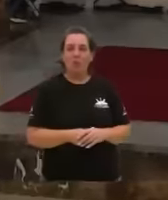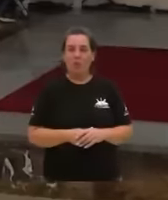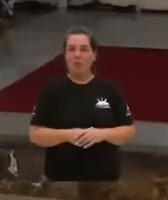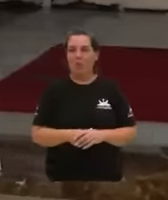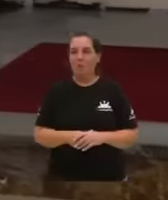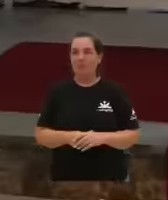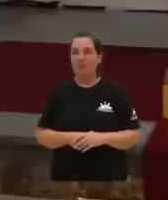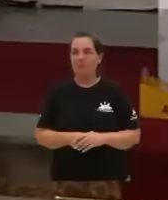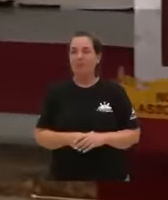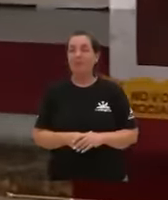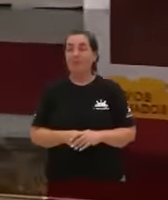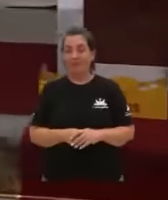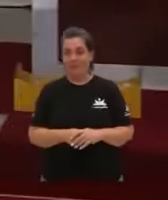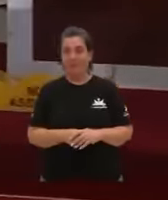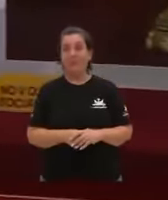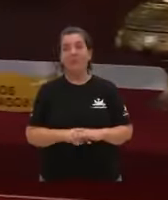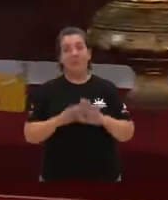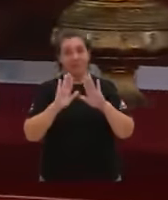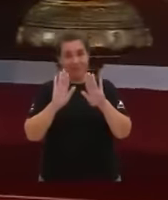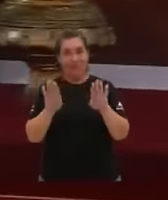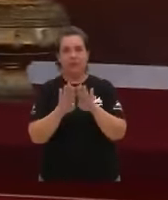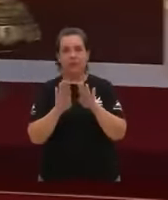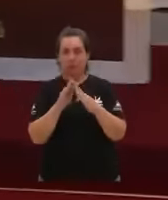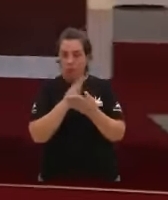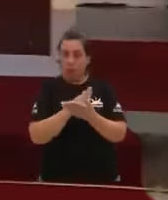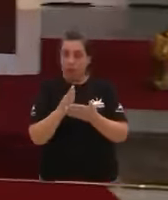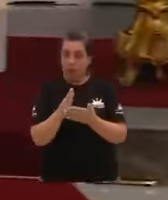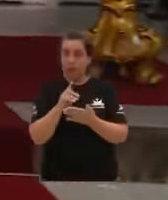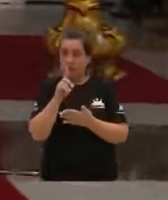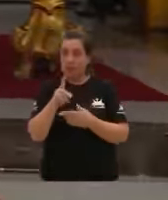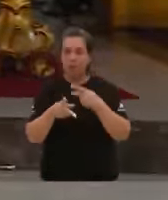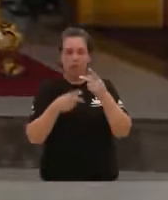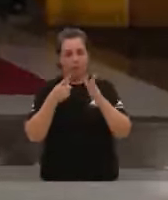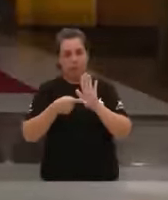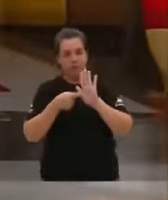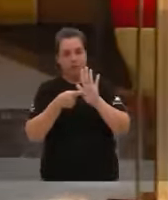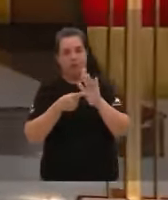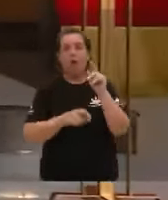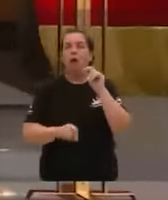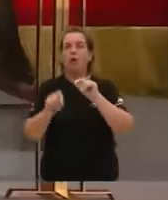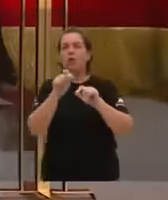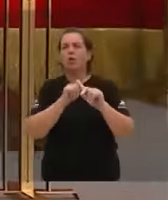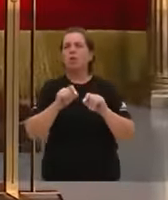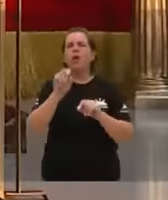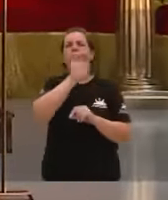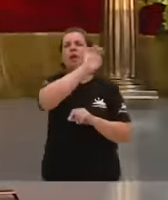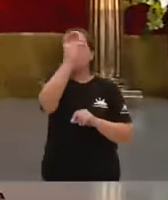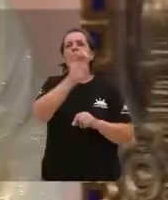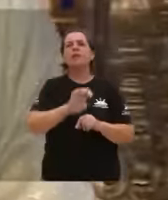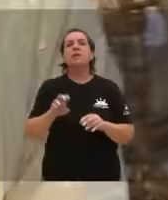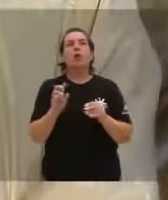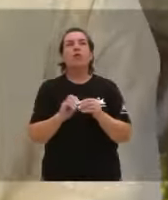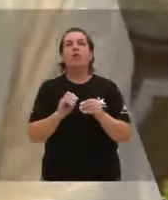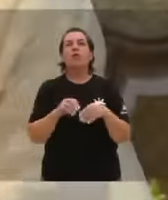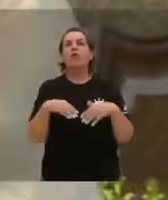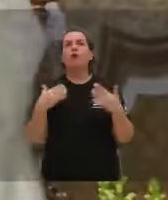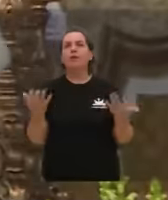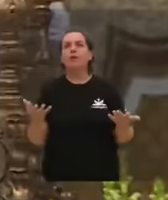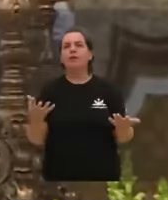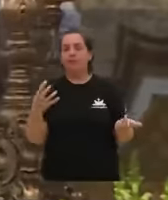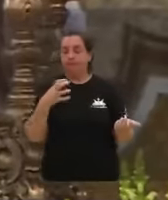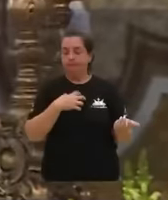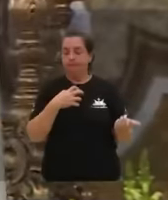O que eu quero ainda como introito, o que faz Eliseu? Uma